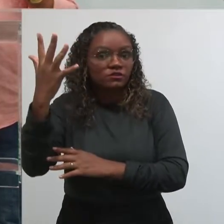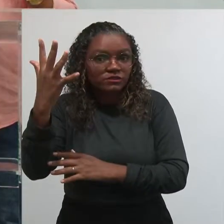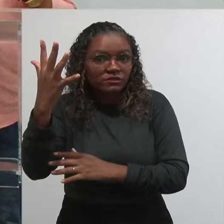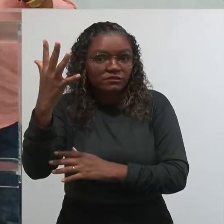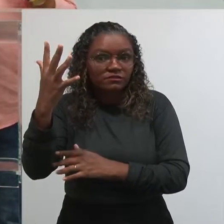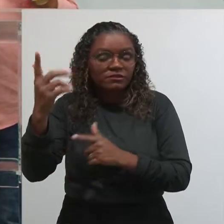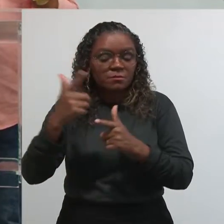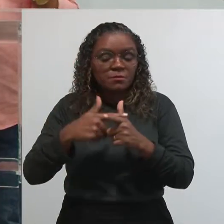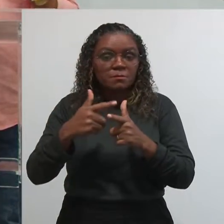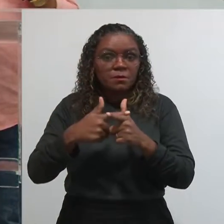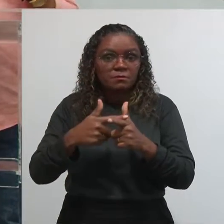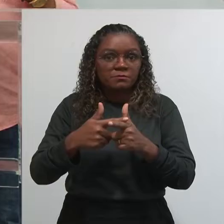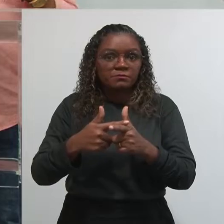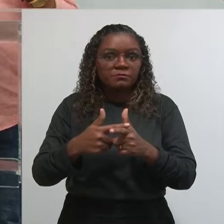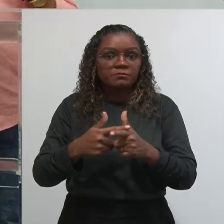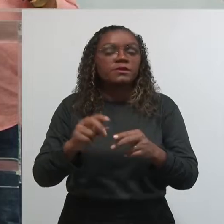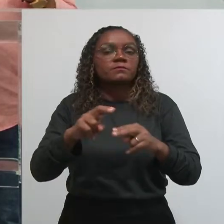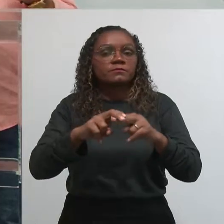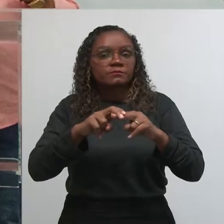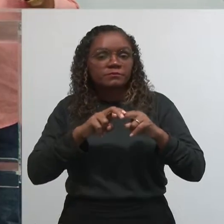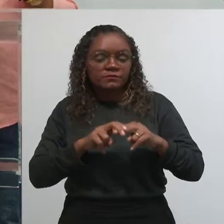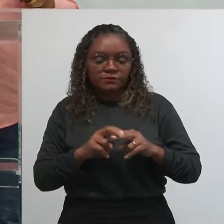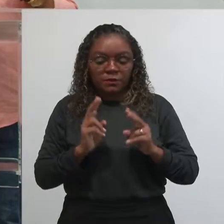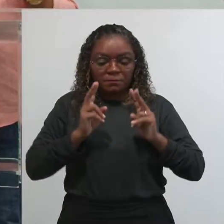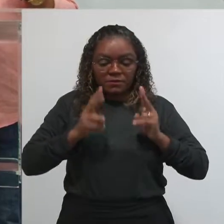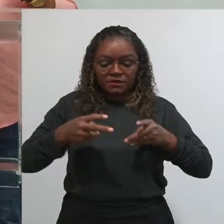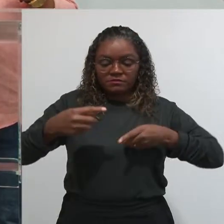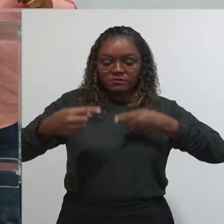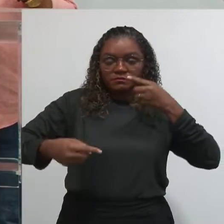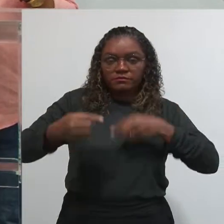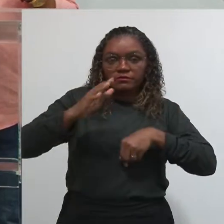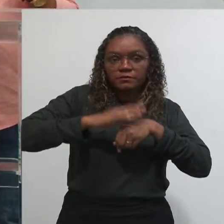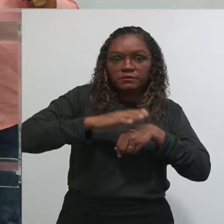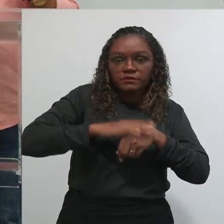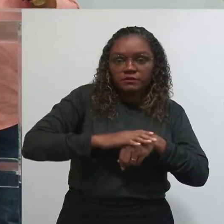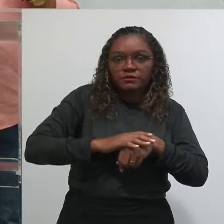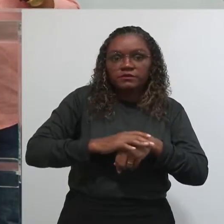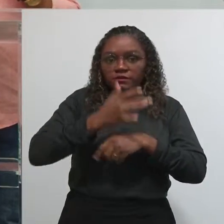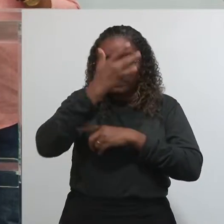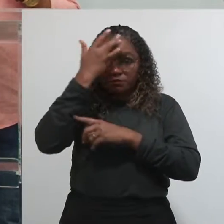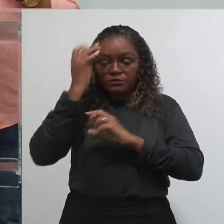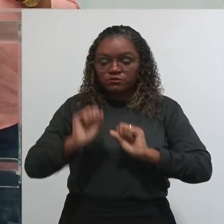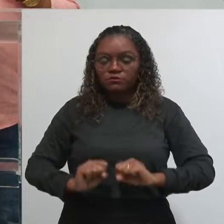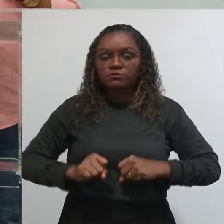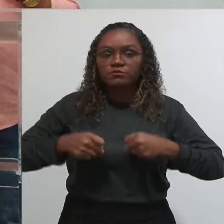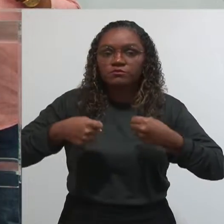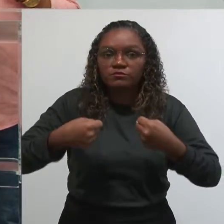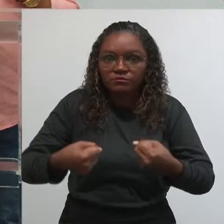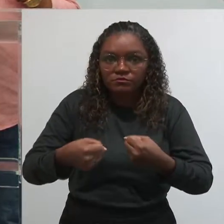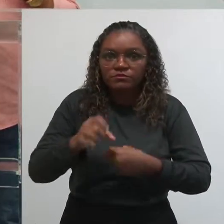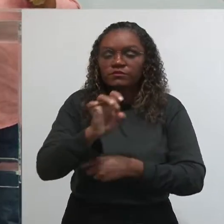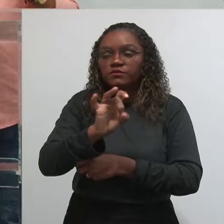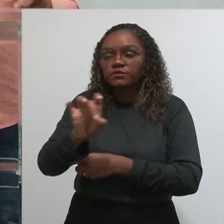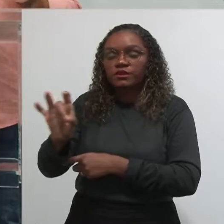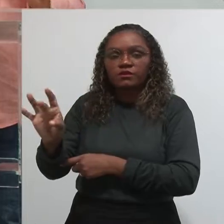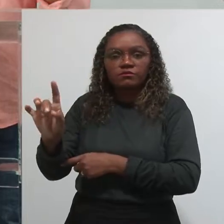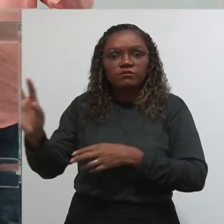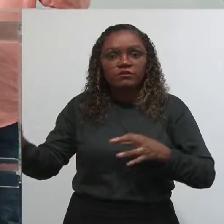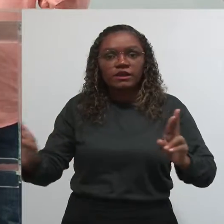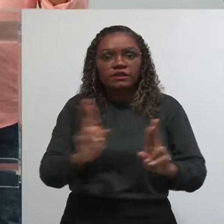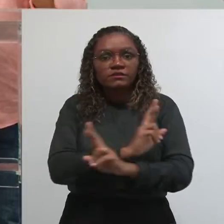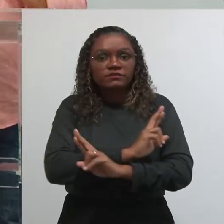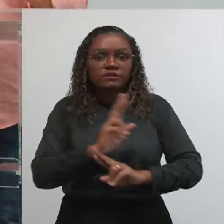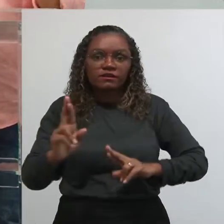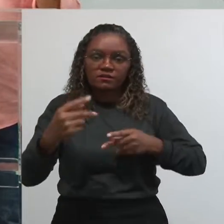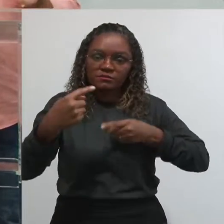organizações envolvidas naquela política, né? Sobre o desempenho das pessoas relacionadas com aquela política. Então, você vai ter